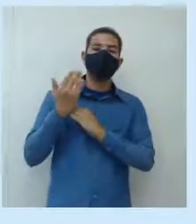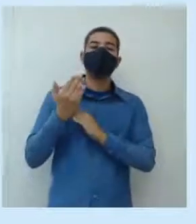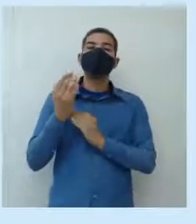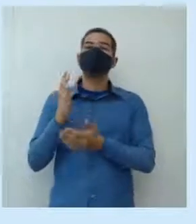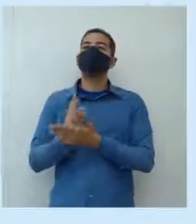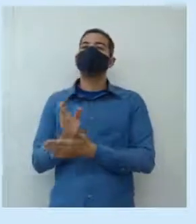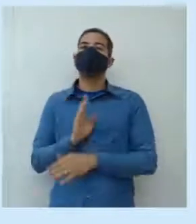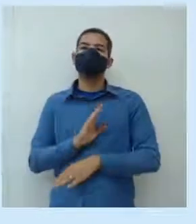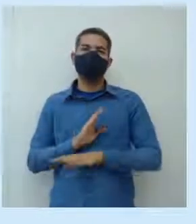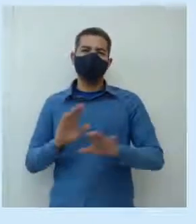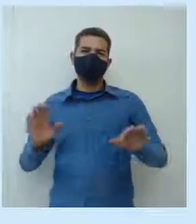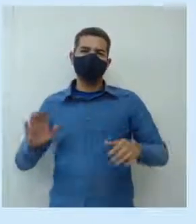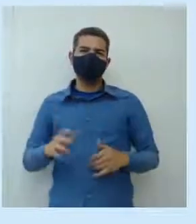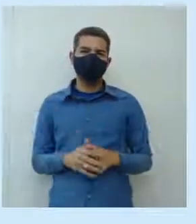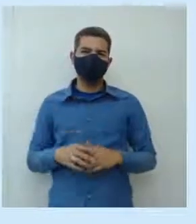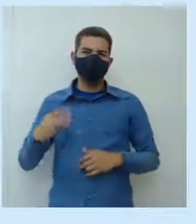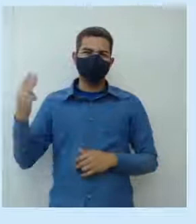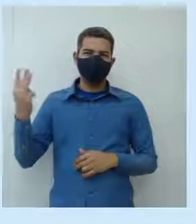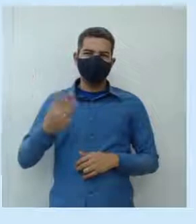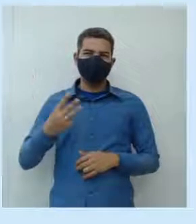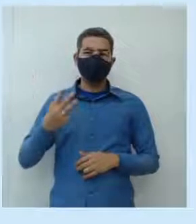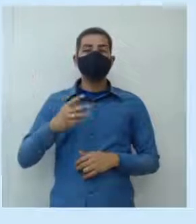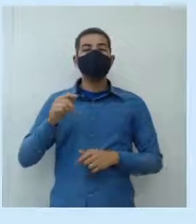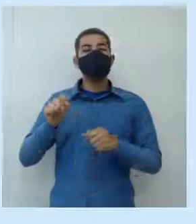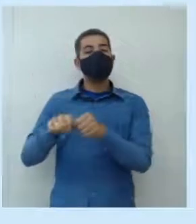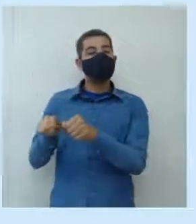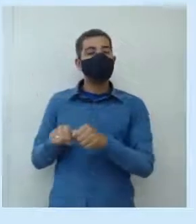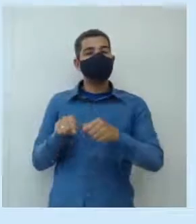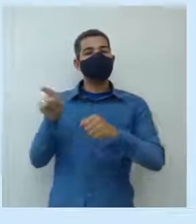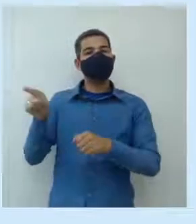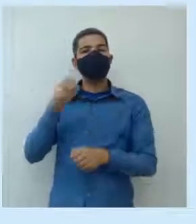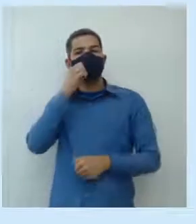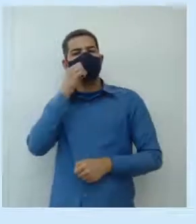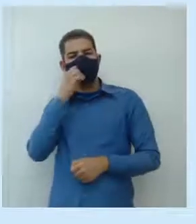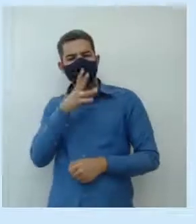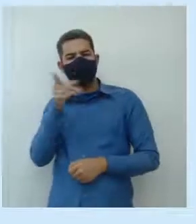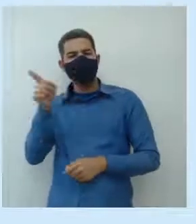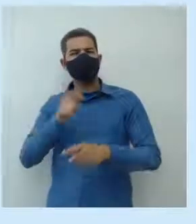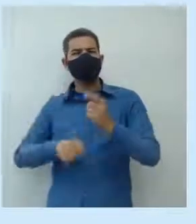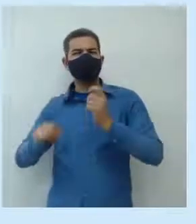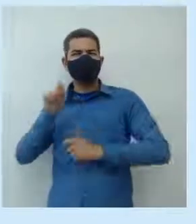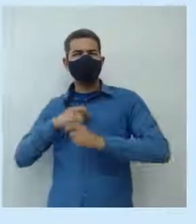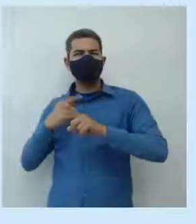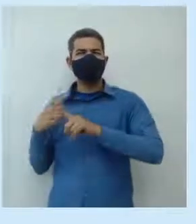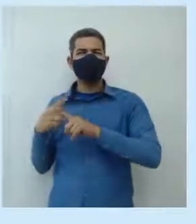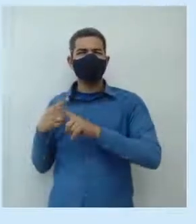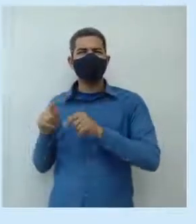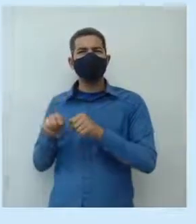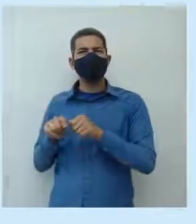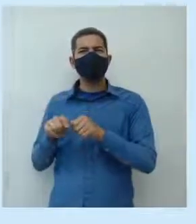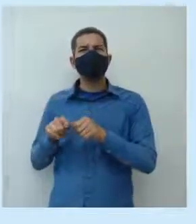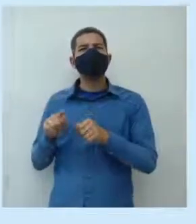ponto, produção pode ser mais econômica, já que podem ser desenvolvidos organismos mais resistentes